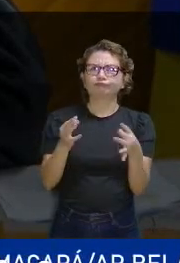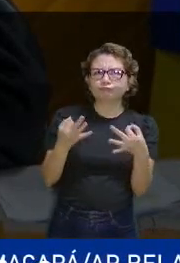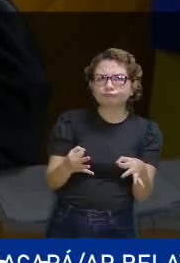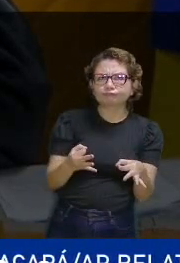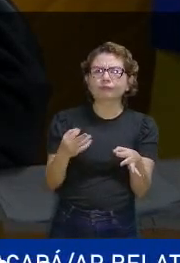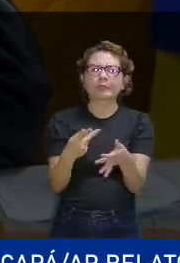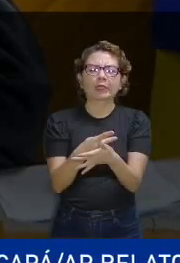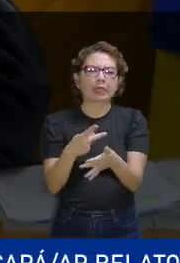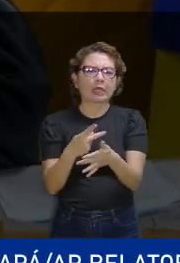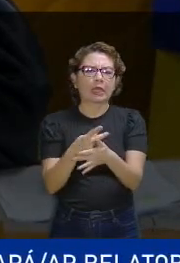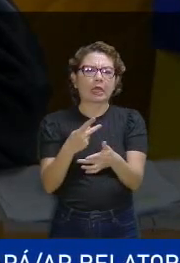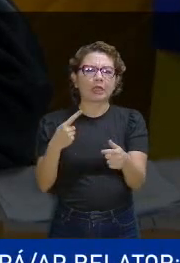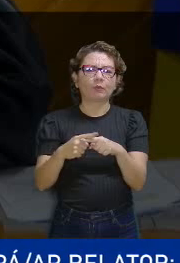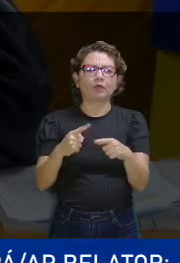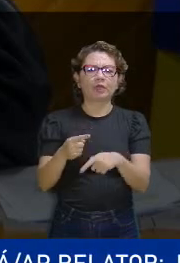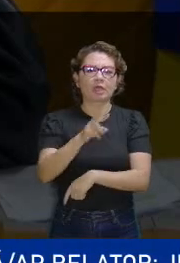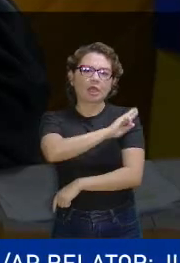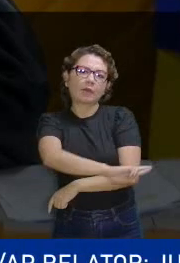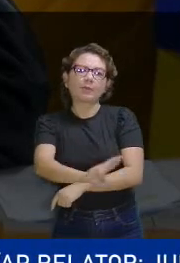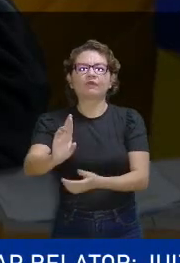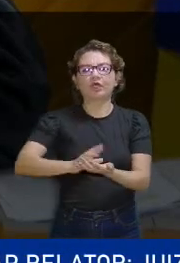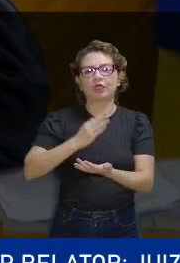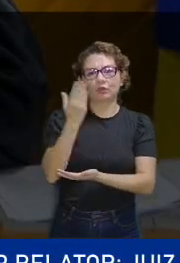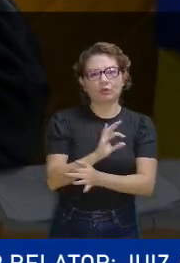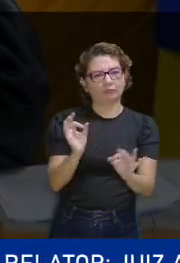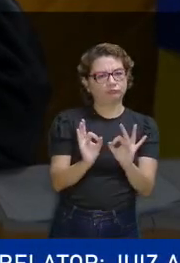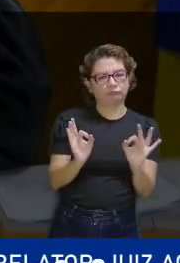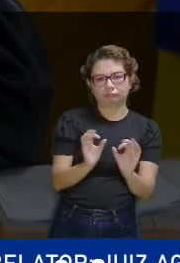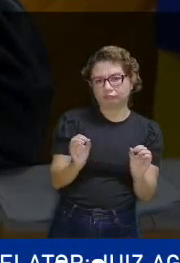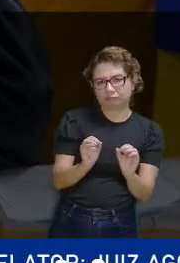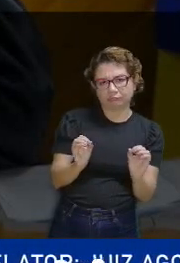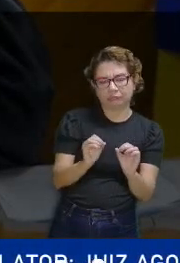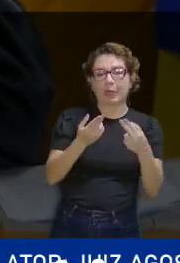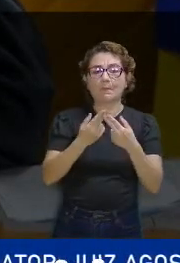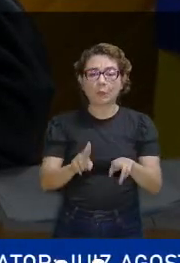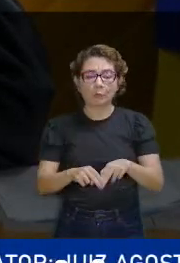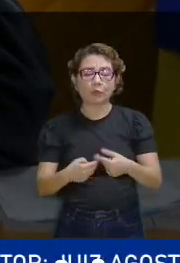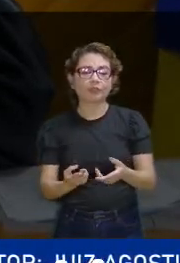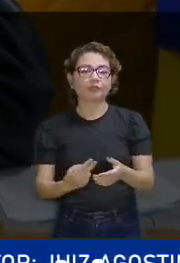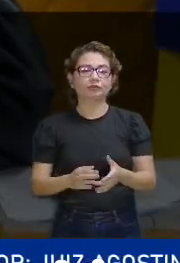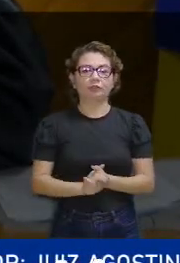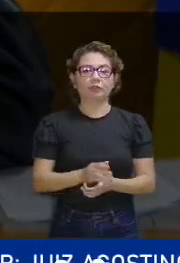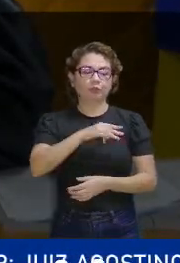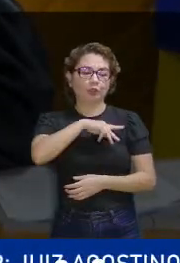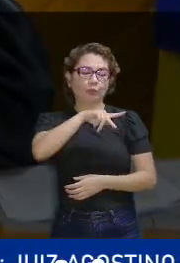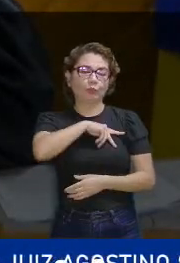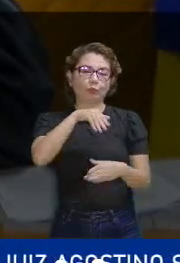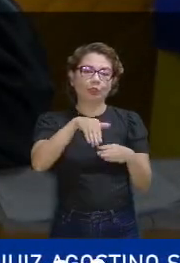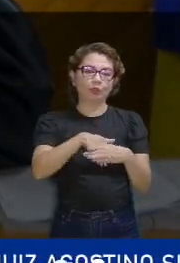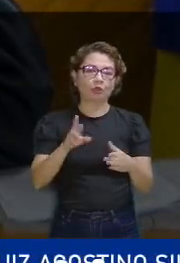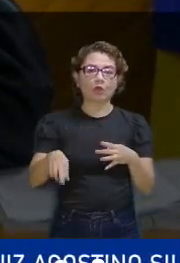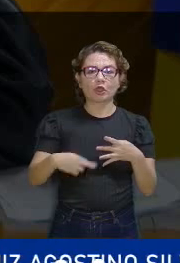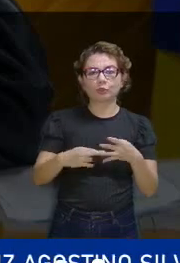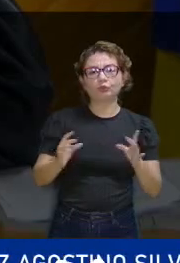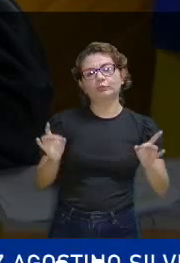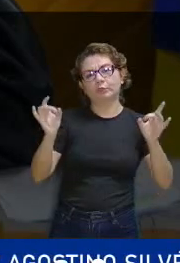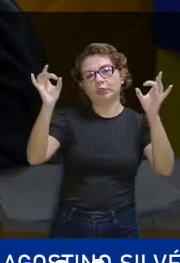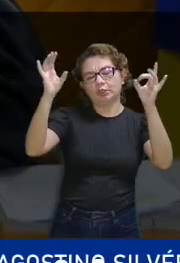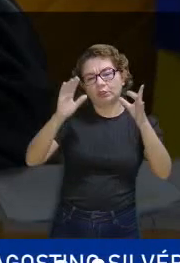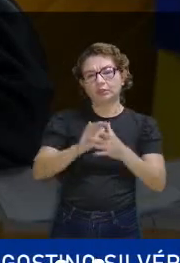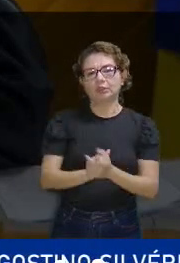irregularidade suficiente para a desaprovação das contas. O Ministério Público Eleitoral interpôs recurso